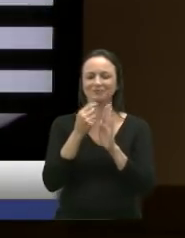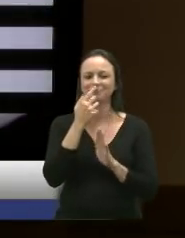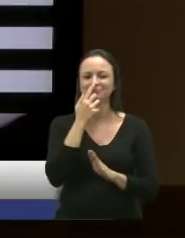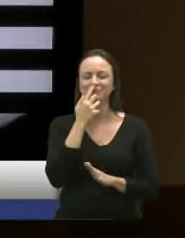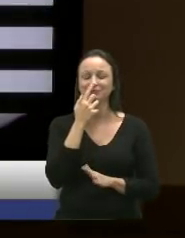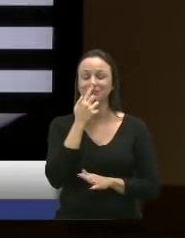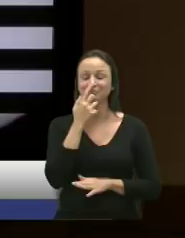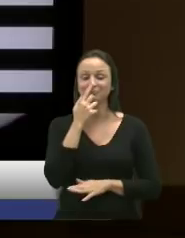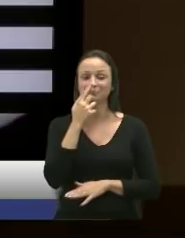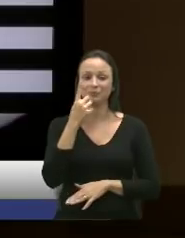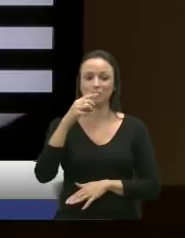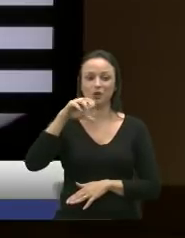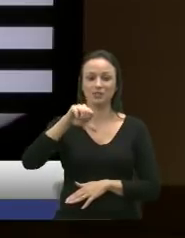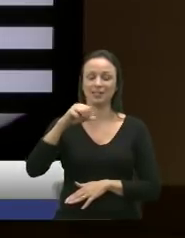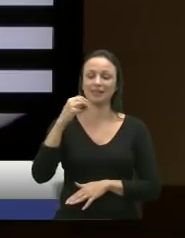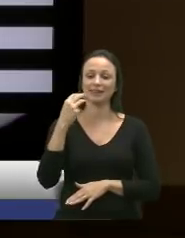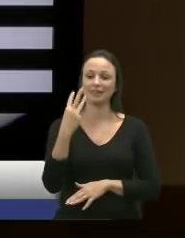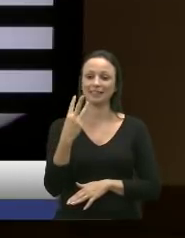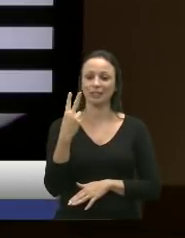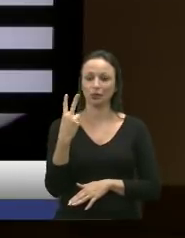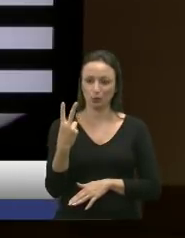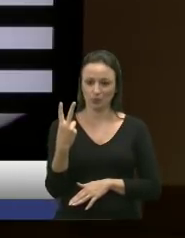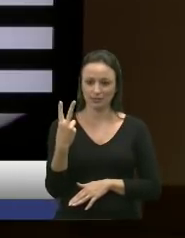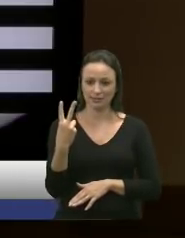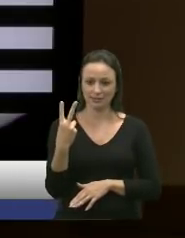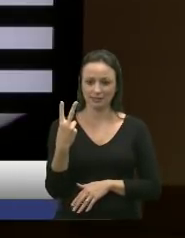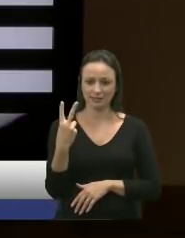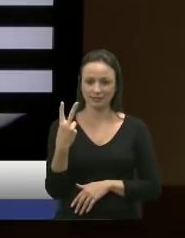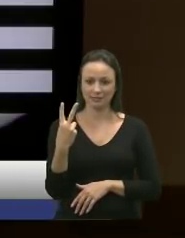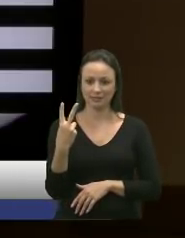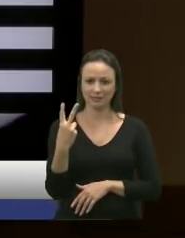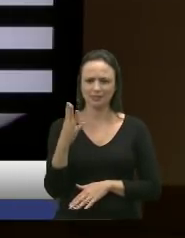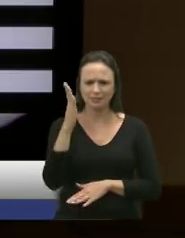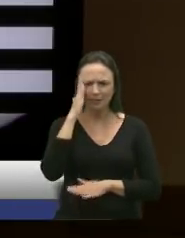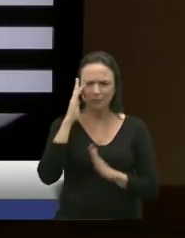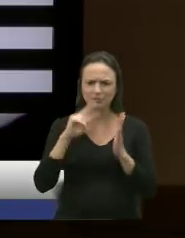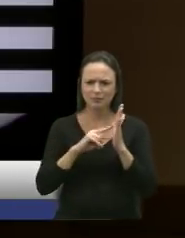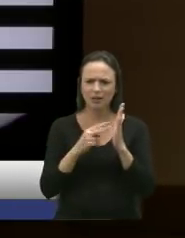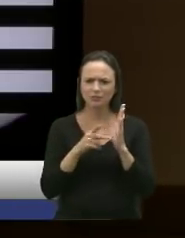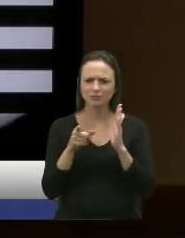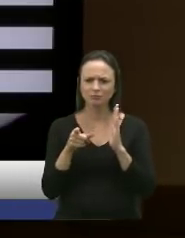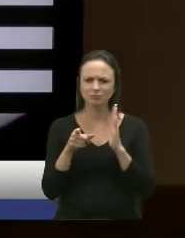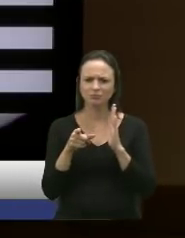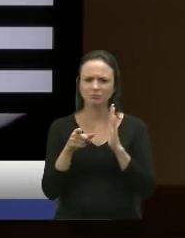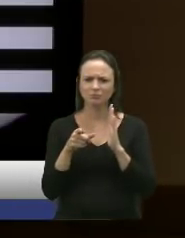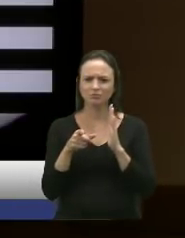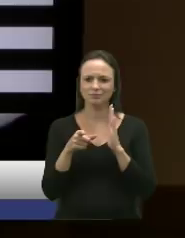Desde 1932, vocês sabem o significado?